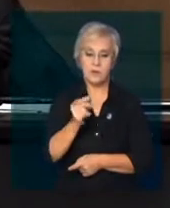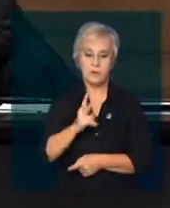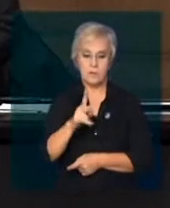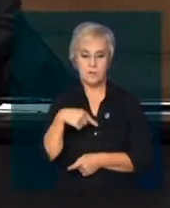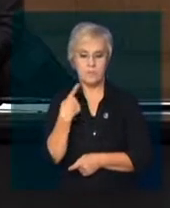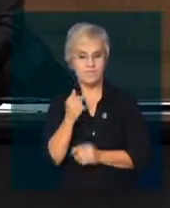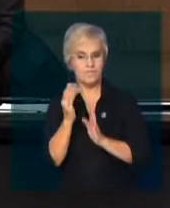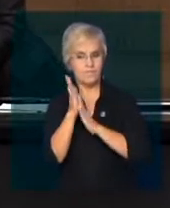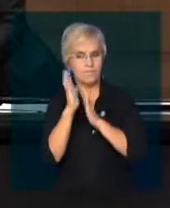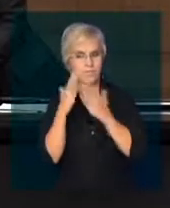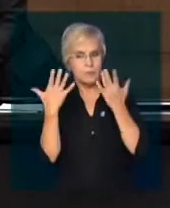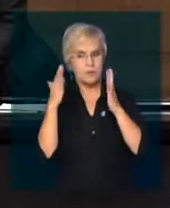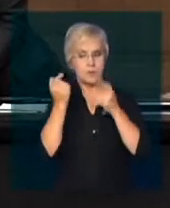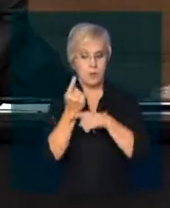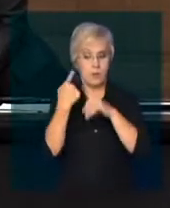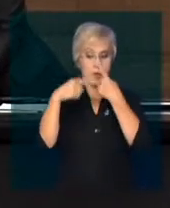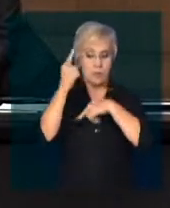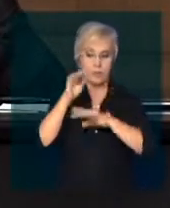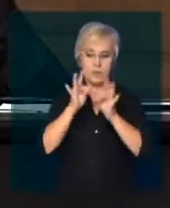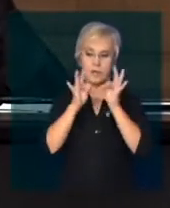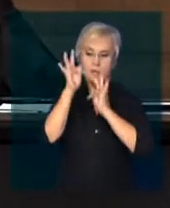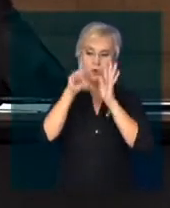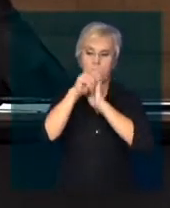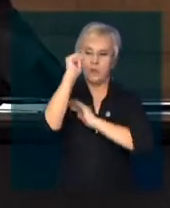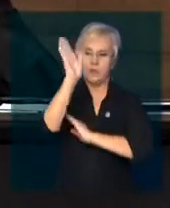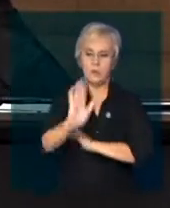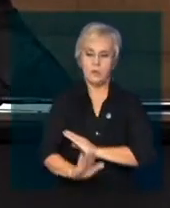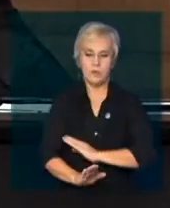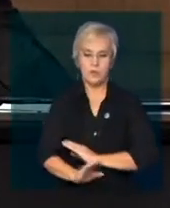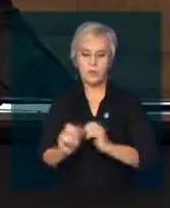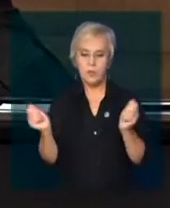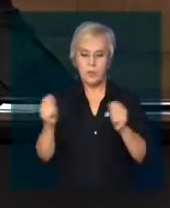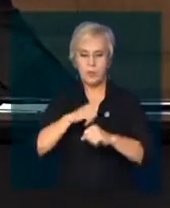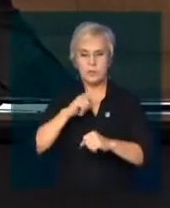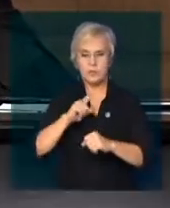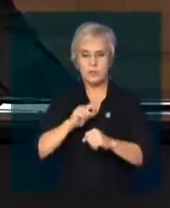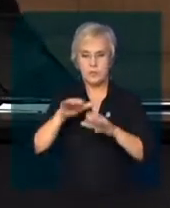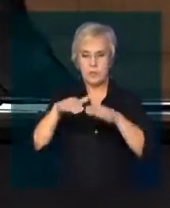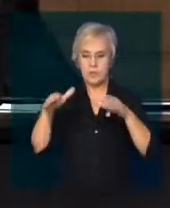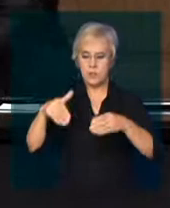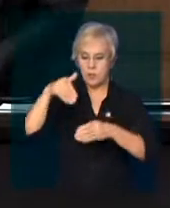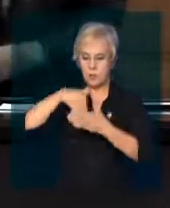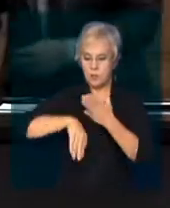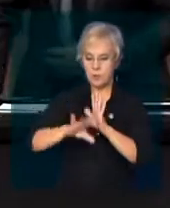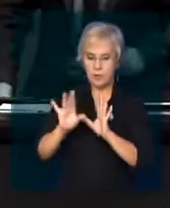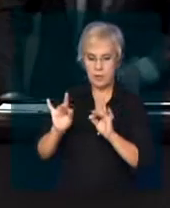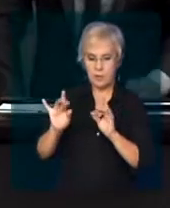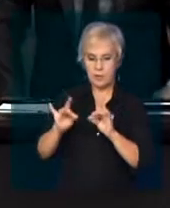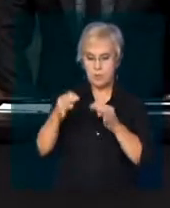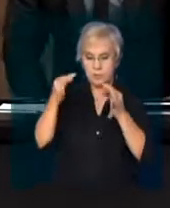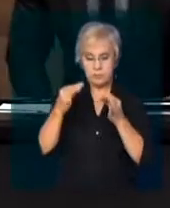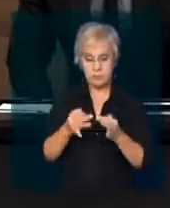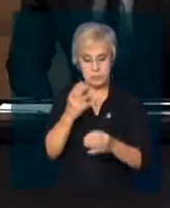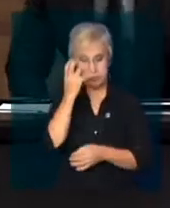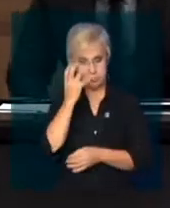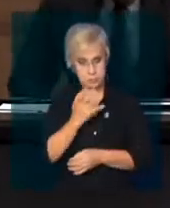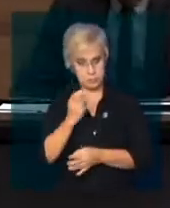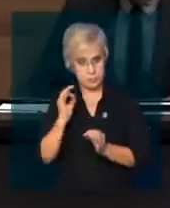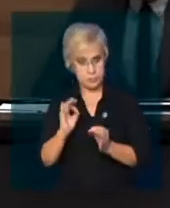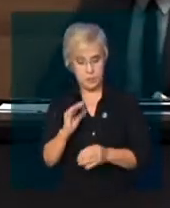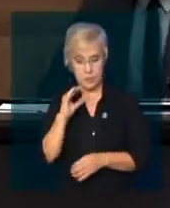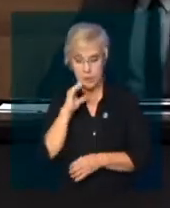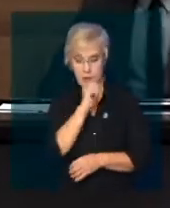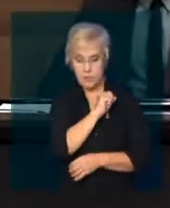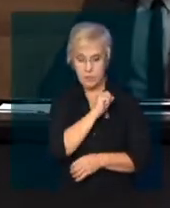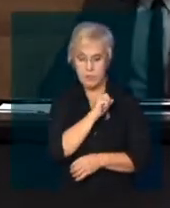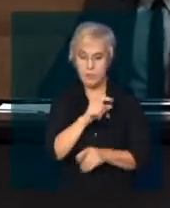louva o avanço tecnológico, o Brasil ter a possibilidade de ter uma urna eletrônica com uma operação muito célere, apuração célere,